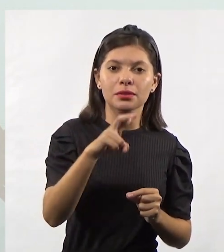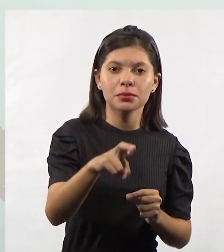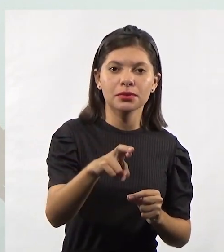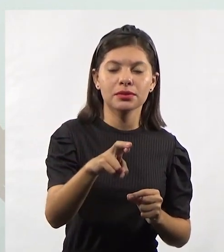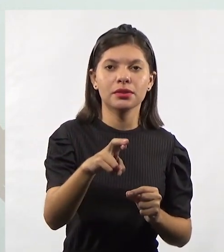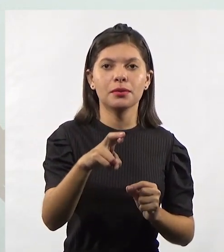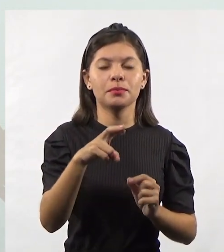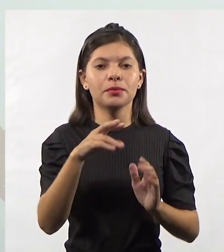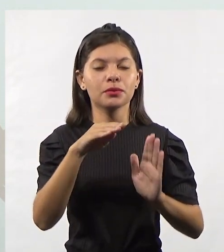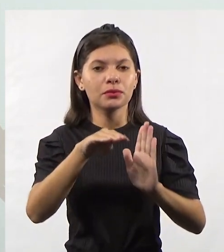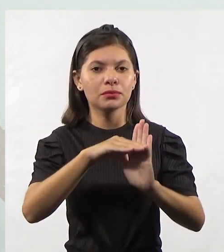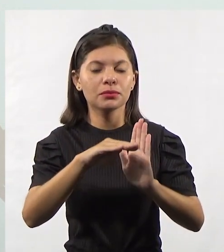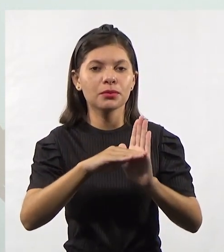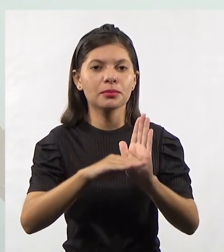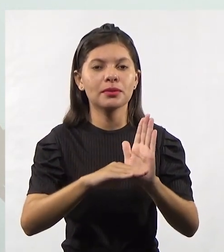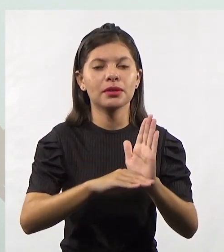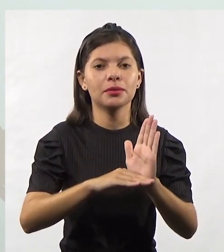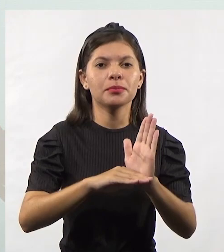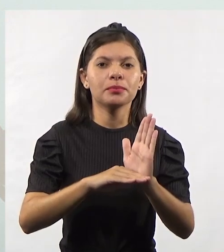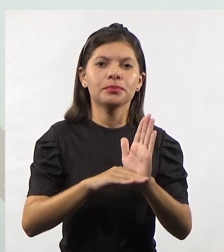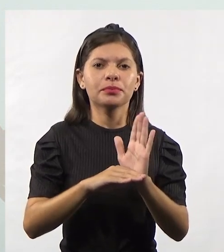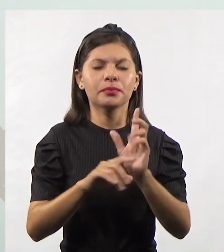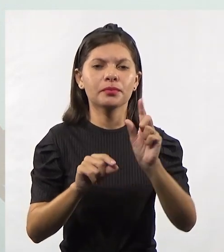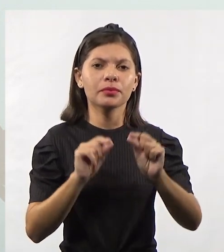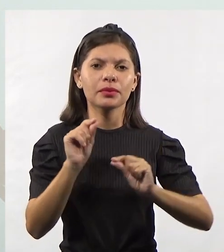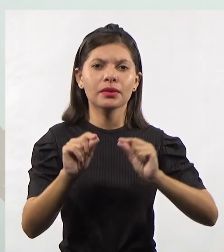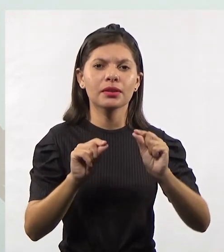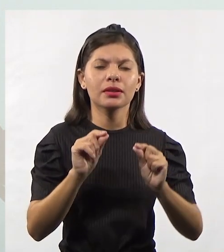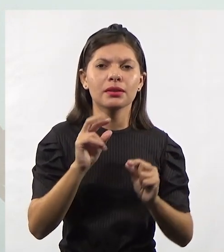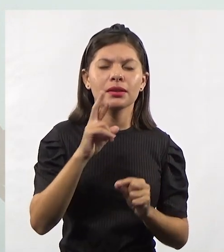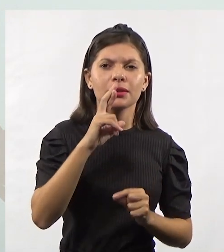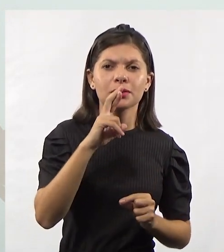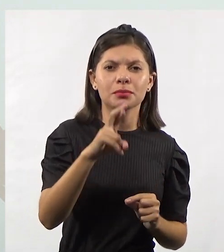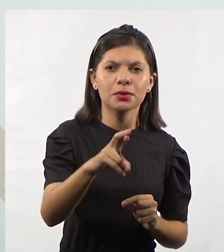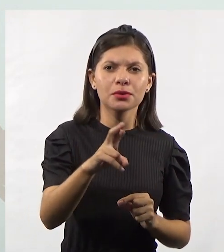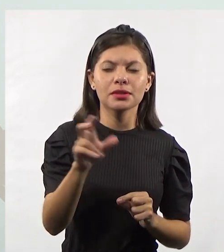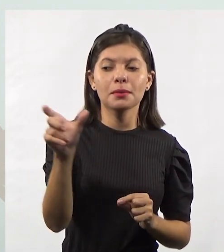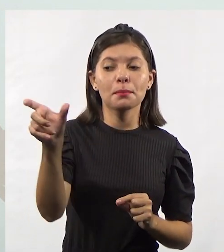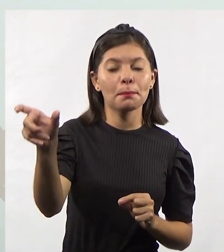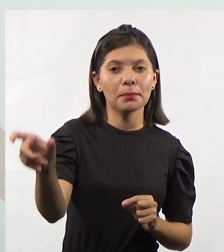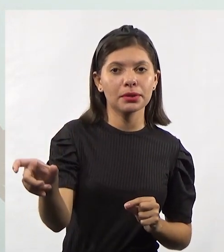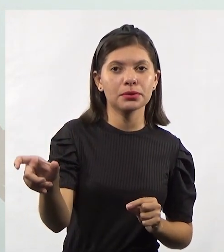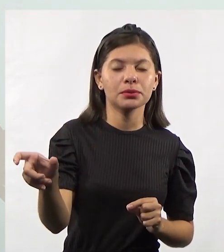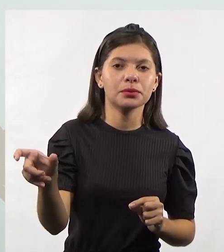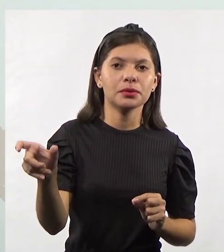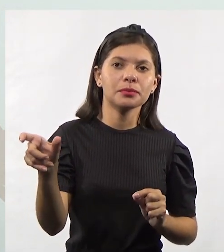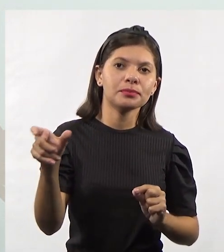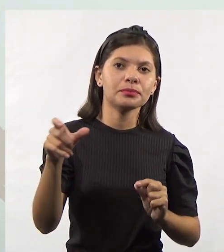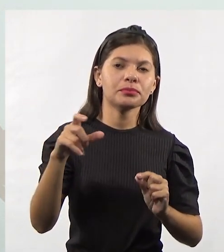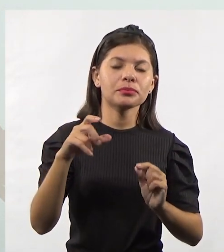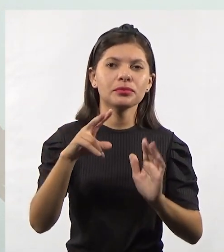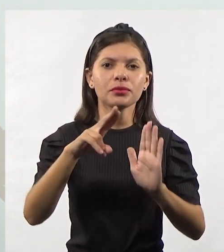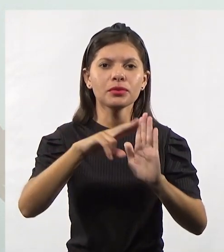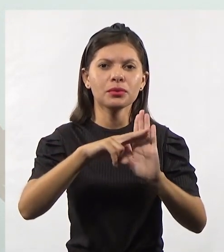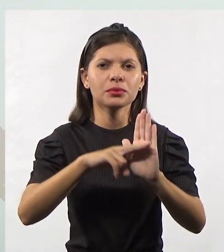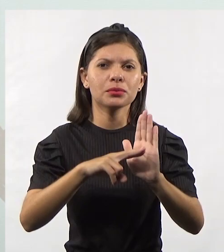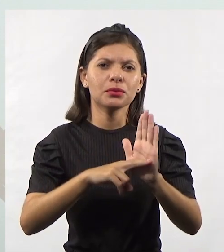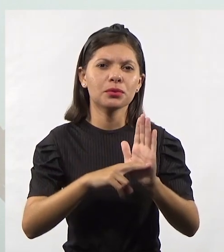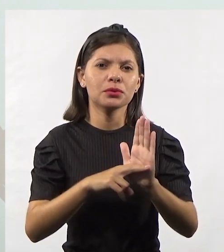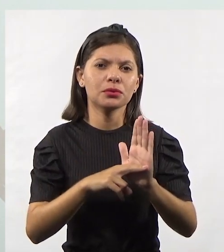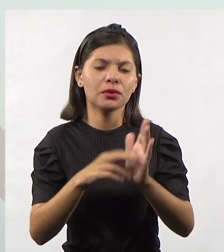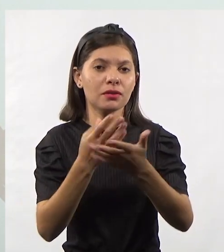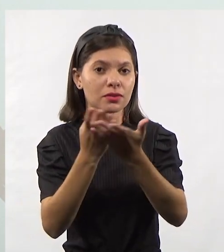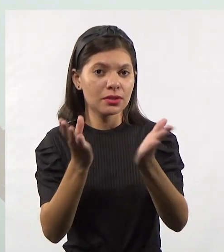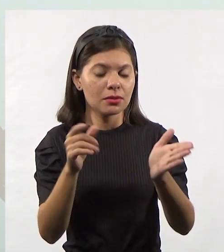a resposta no formulário Quem marca a resposta é a quem está participando da pesquisa e no questionário quem